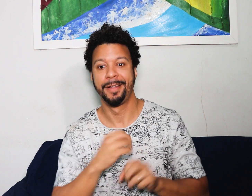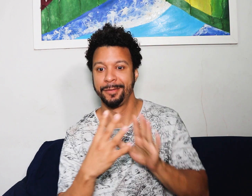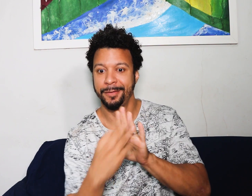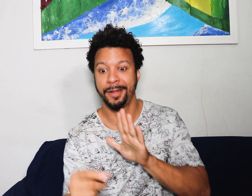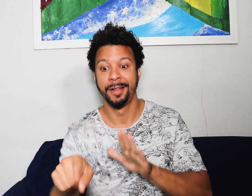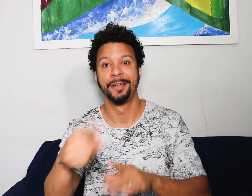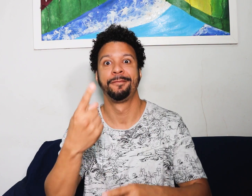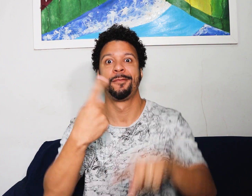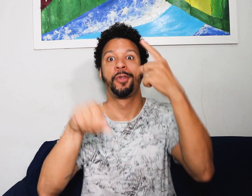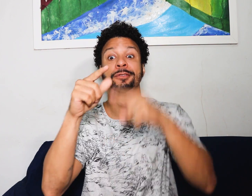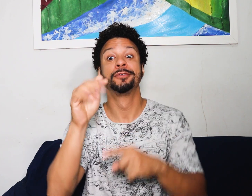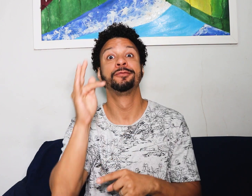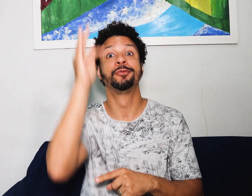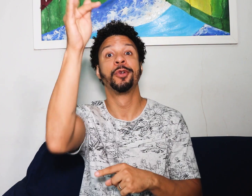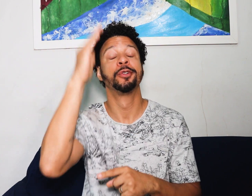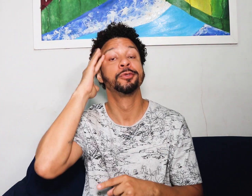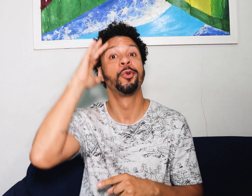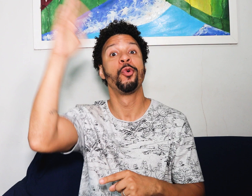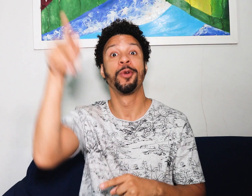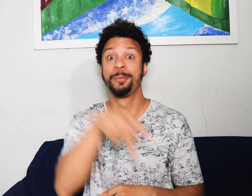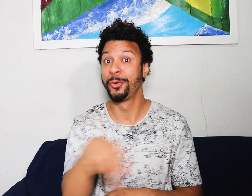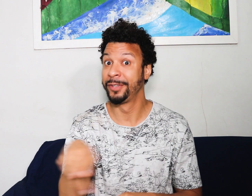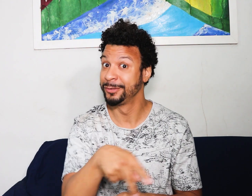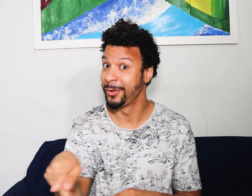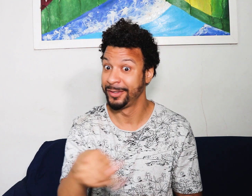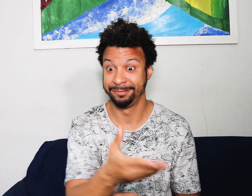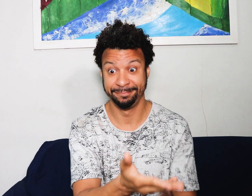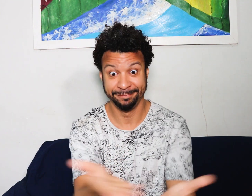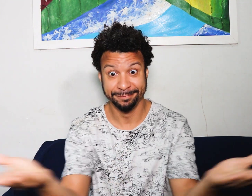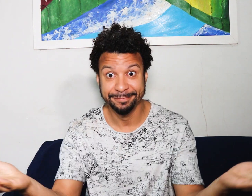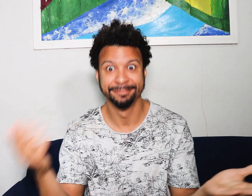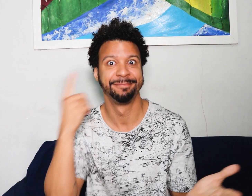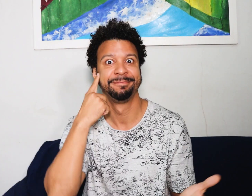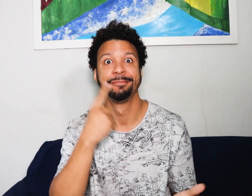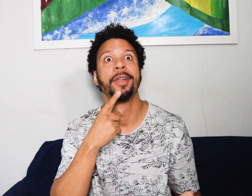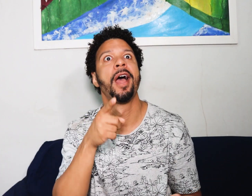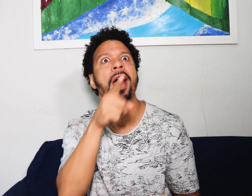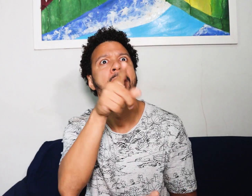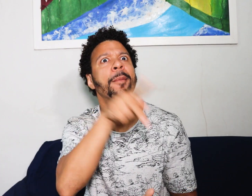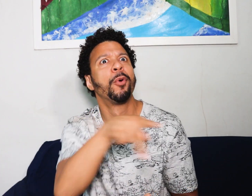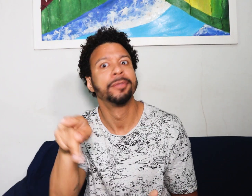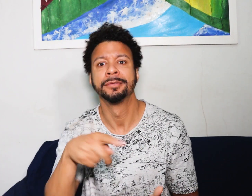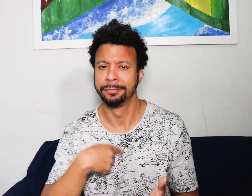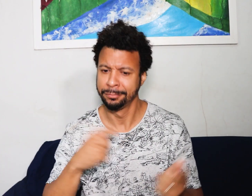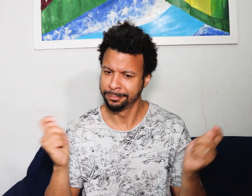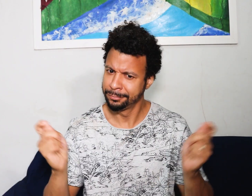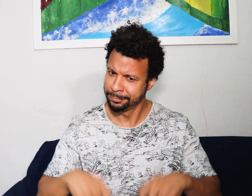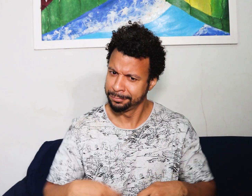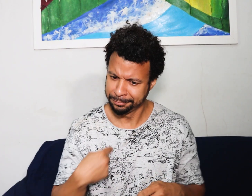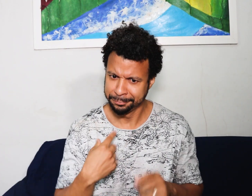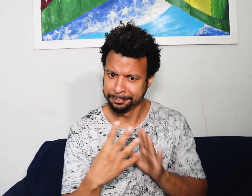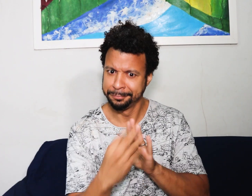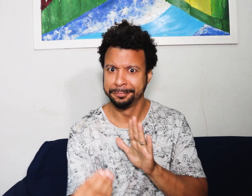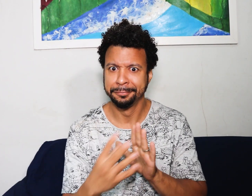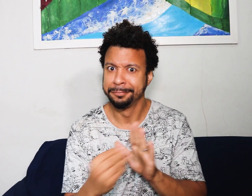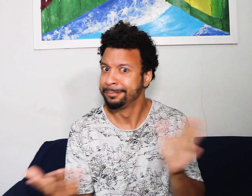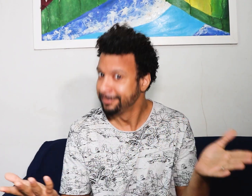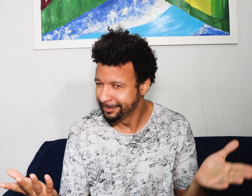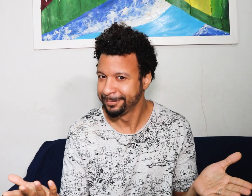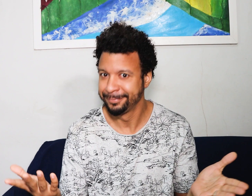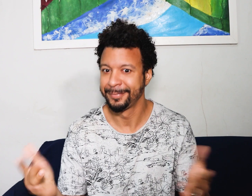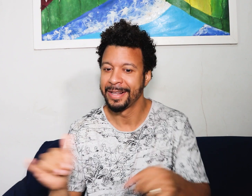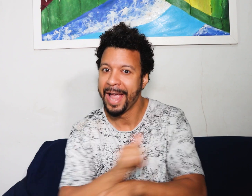surdo e, no futuro, as crianças vão se desenvolvendo como eu. Então as crianças ficam surpresas. Poxa, você é